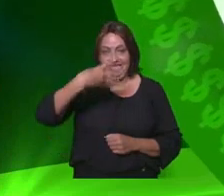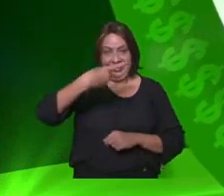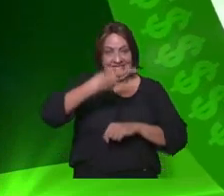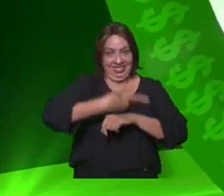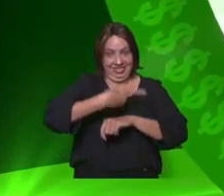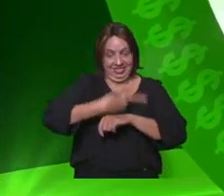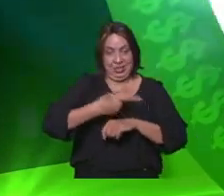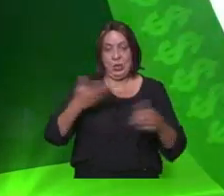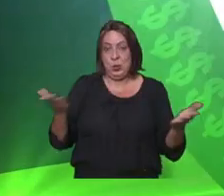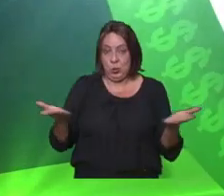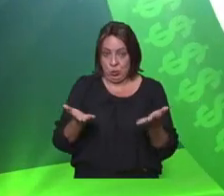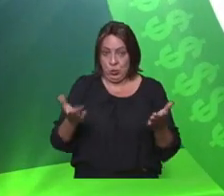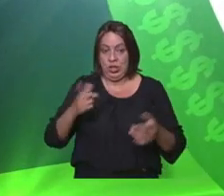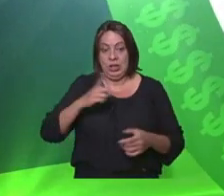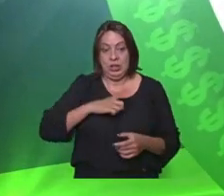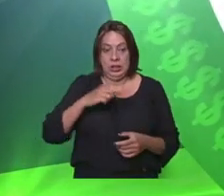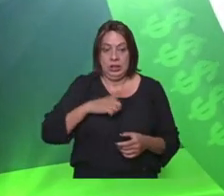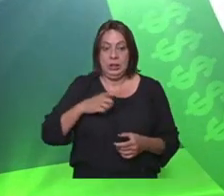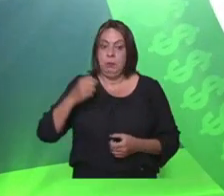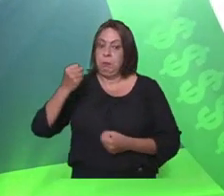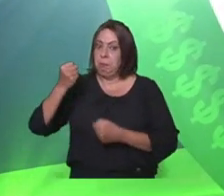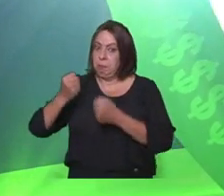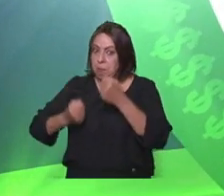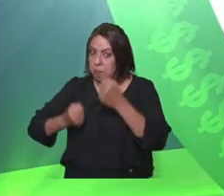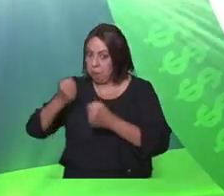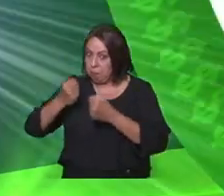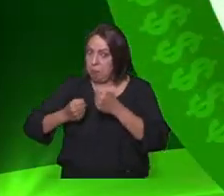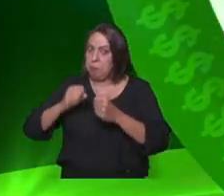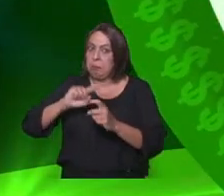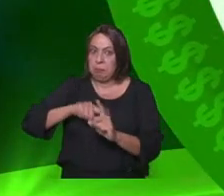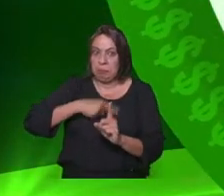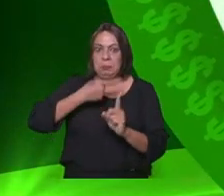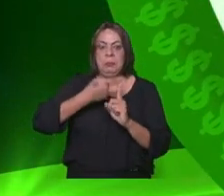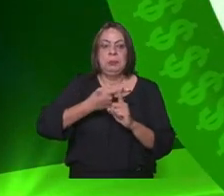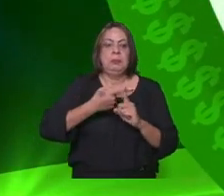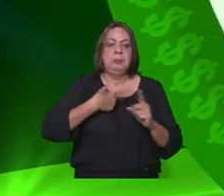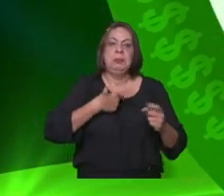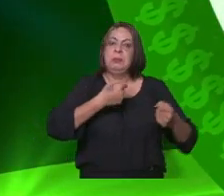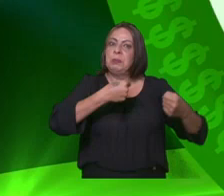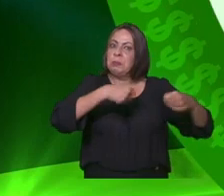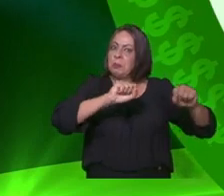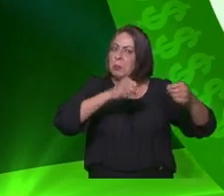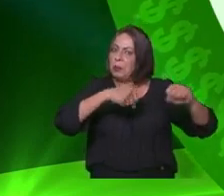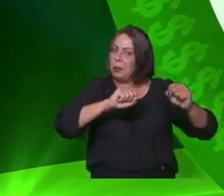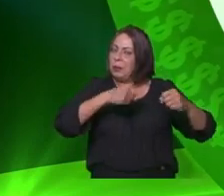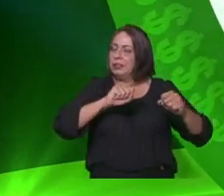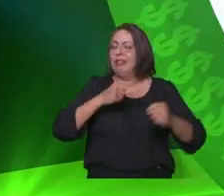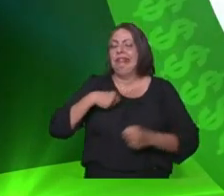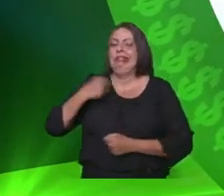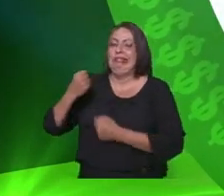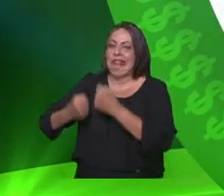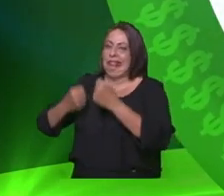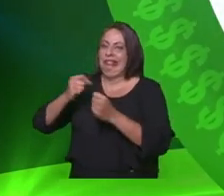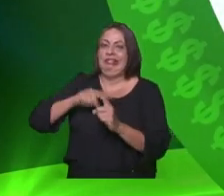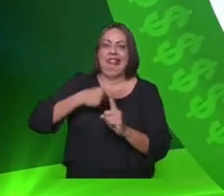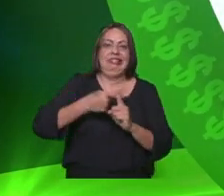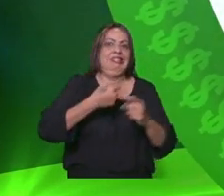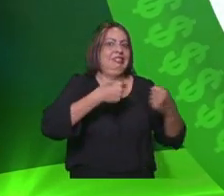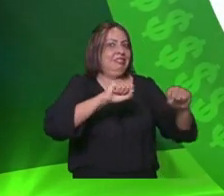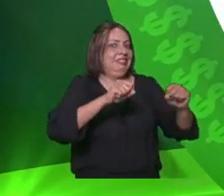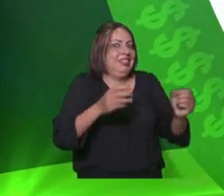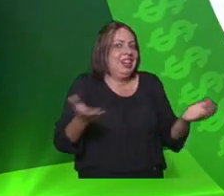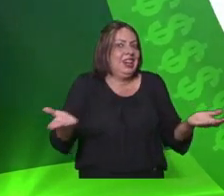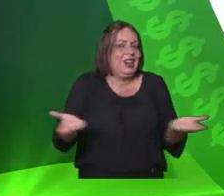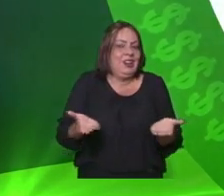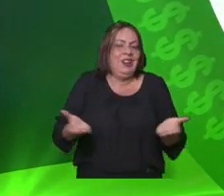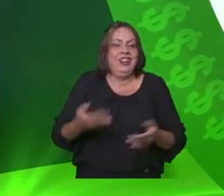quarto prêmio de hoje, tem uma picape estrada, mais uma Honda Bros. Uma picape estrada, mais uma Honda Bros.